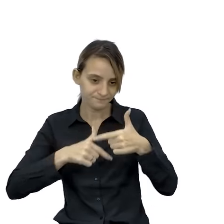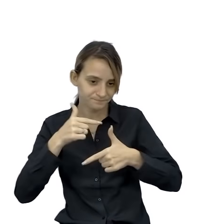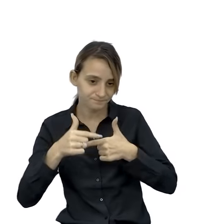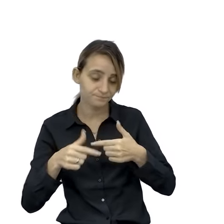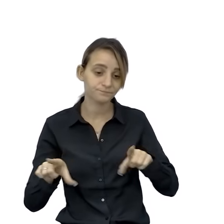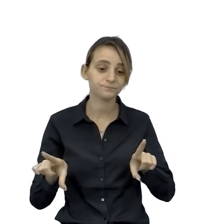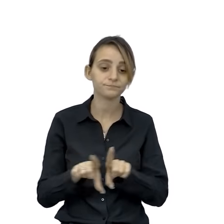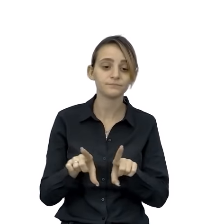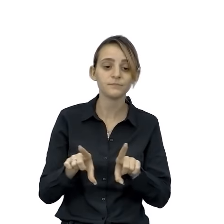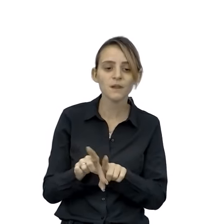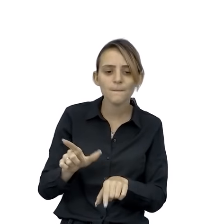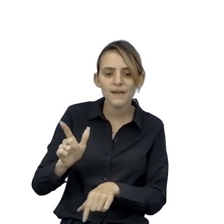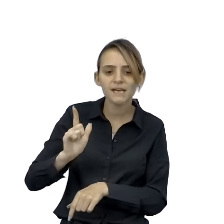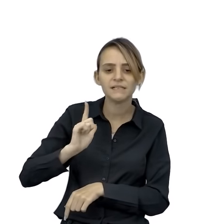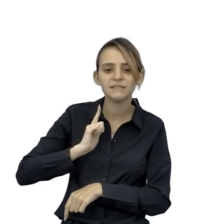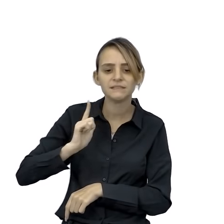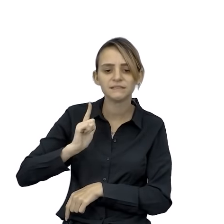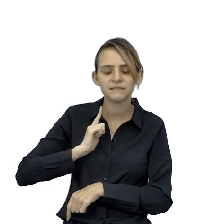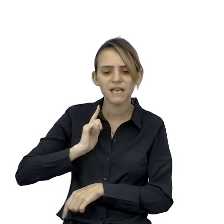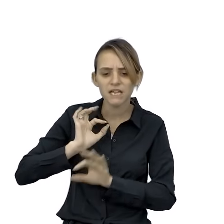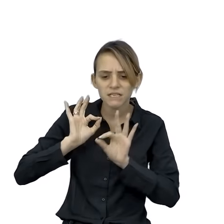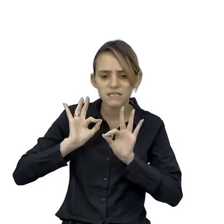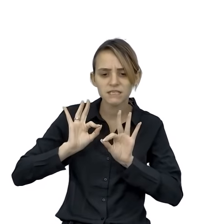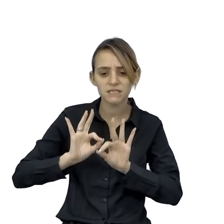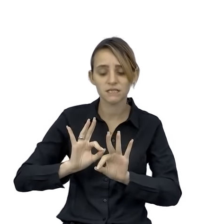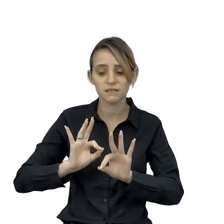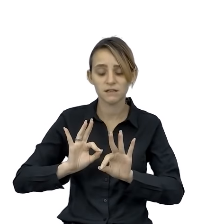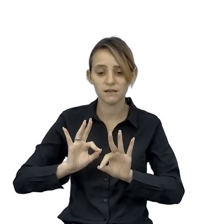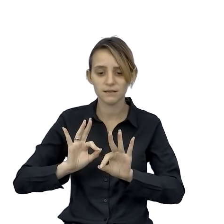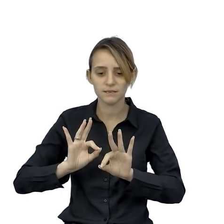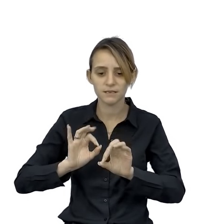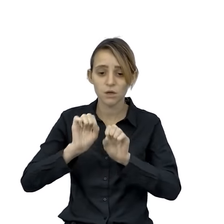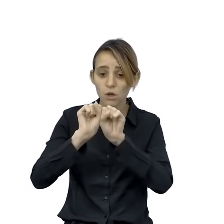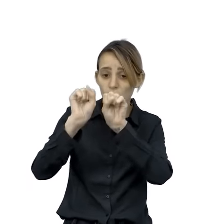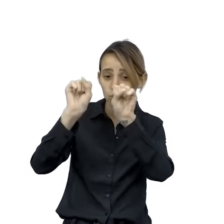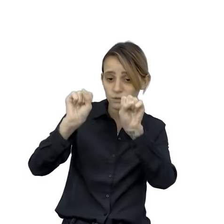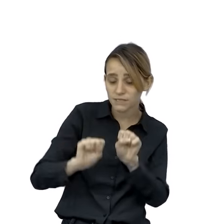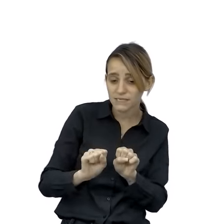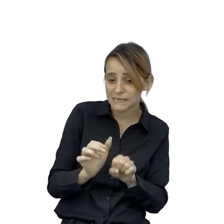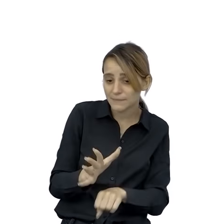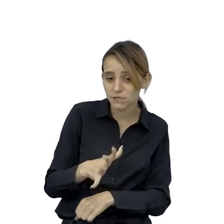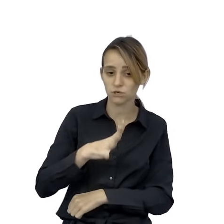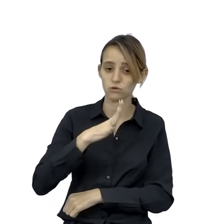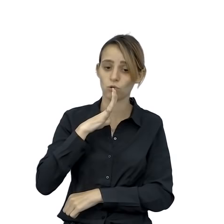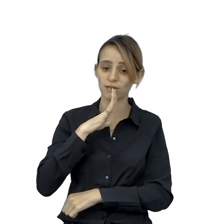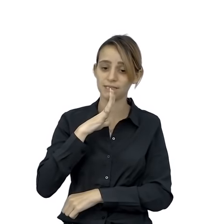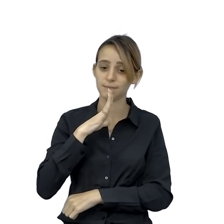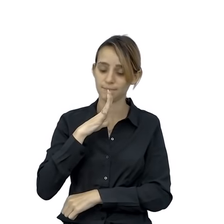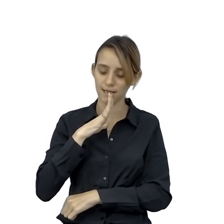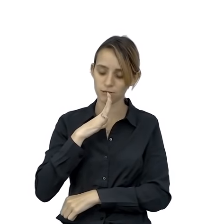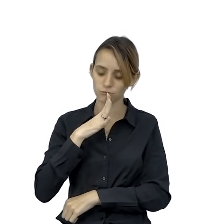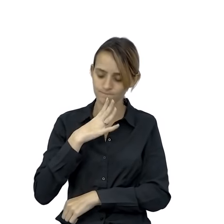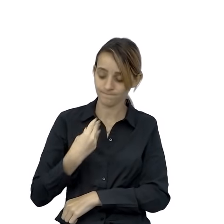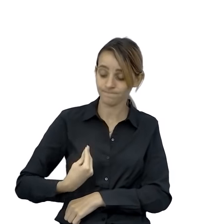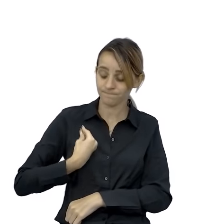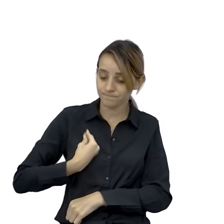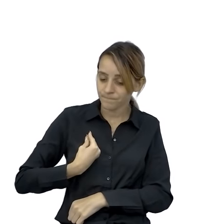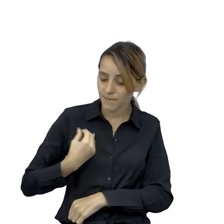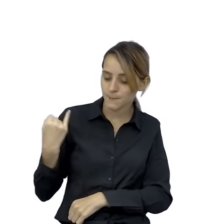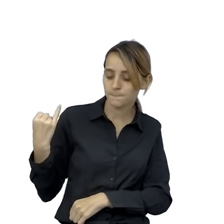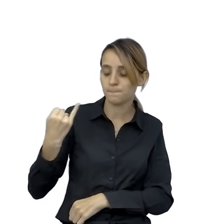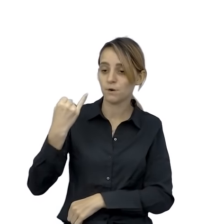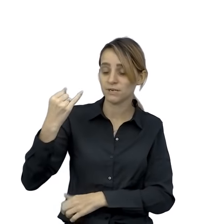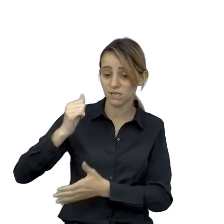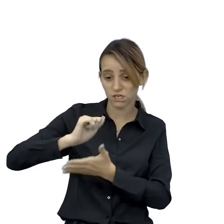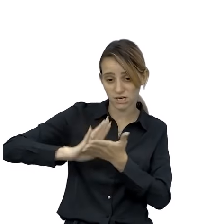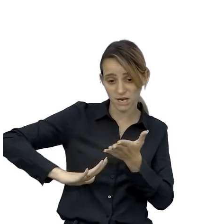também, será que foi garantido o um momento para a sistematização desses conhecimentos, que é fundamental, né, gente?